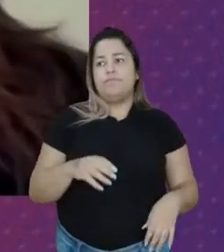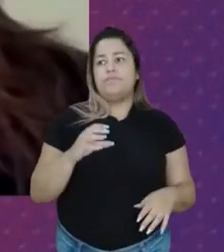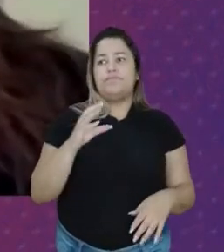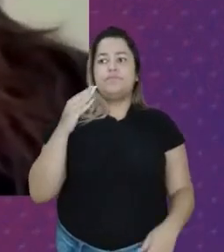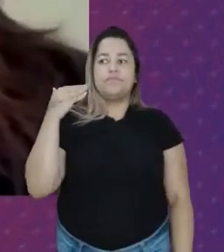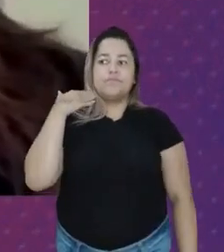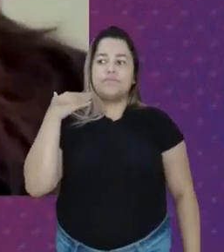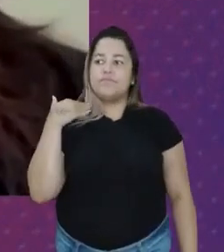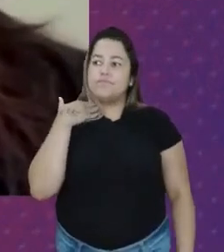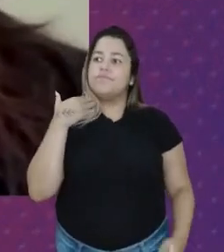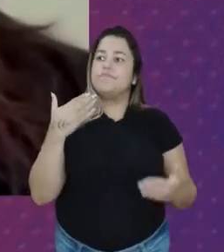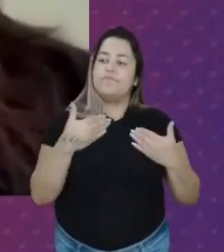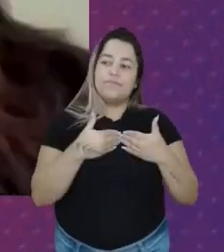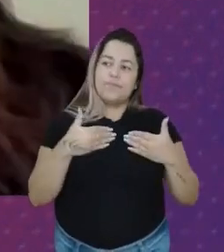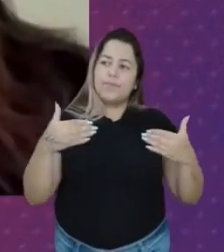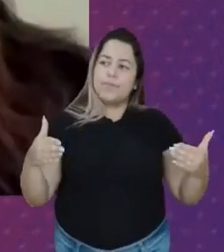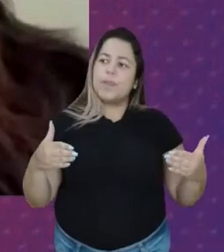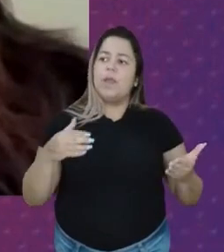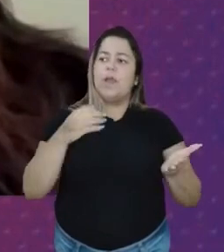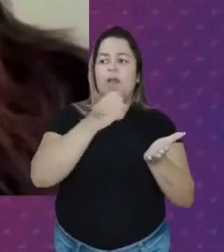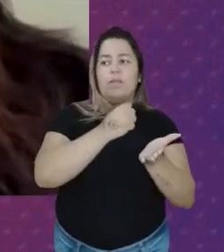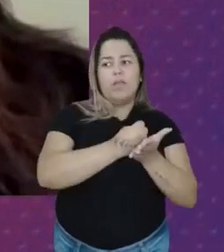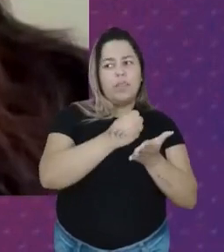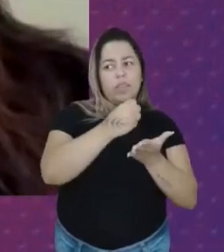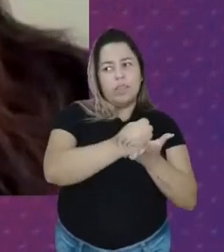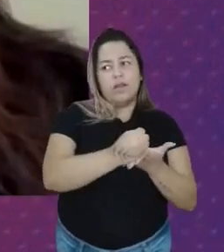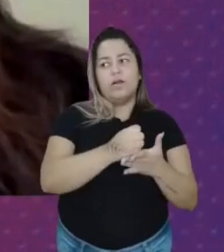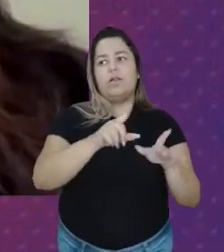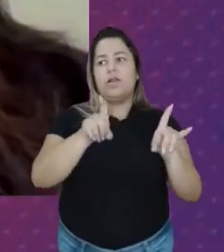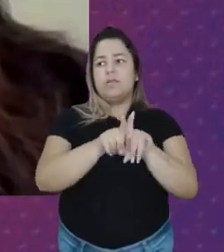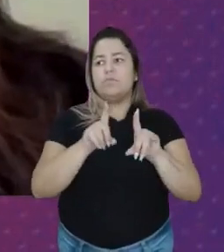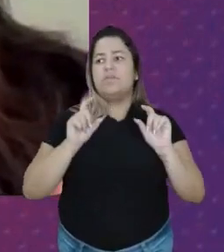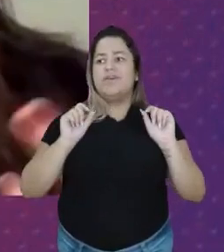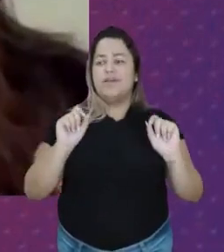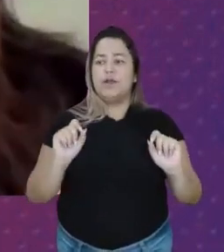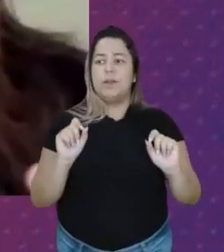bancária aberta, precisa ter declarado